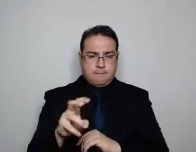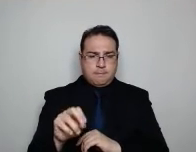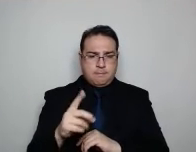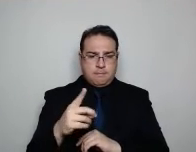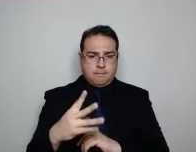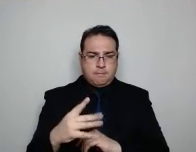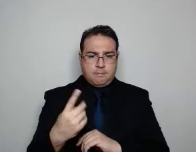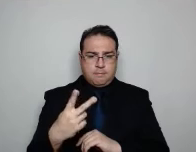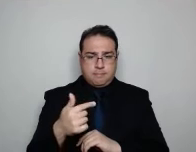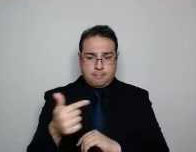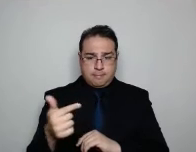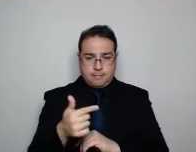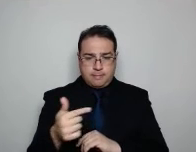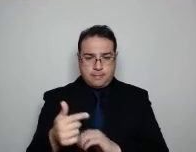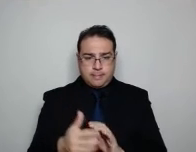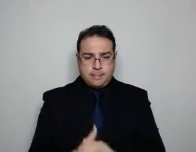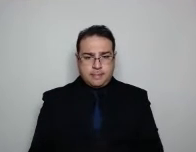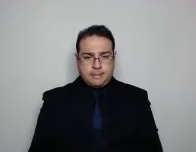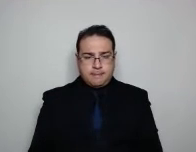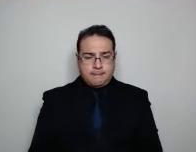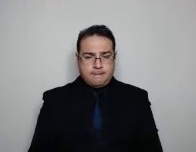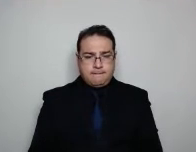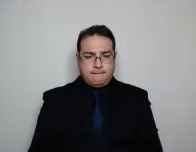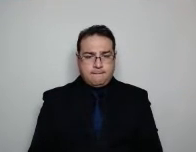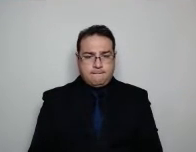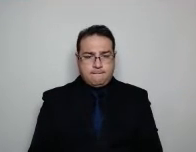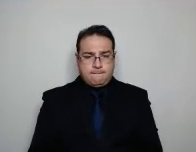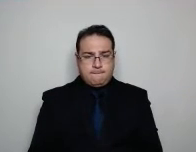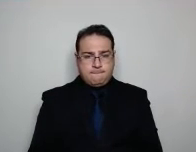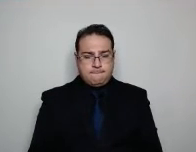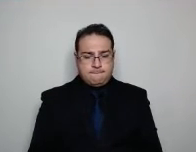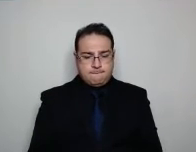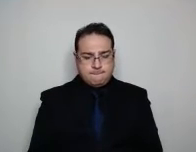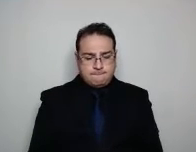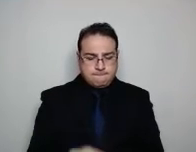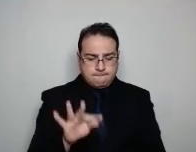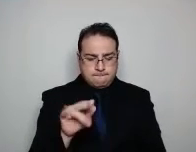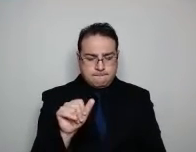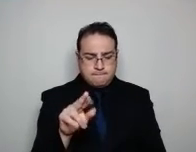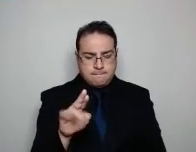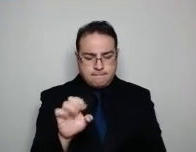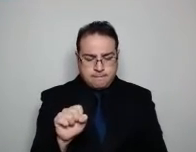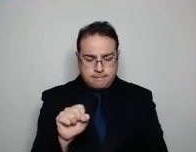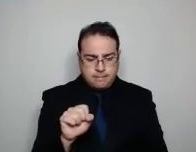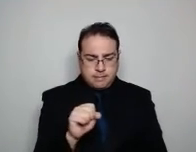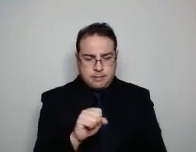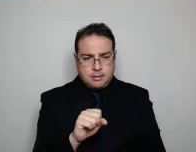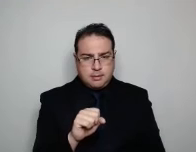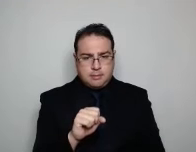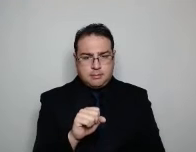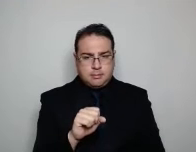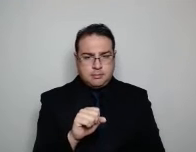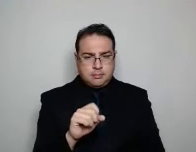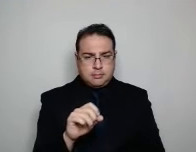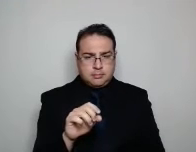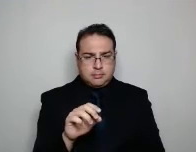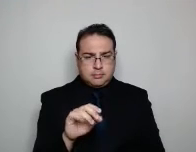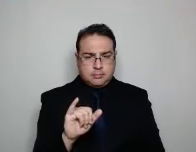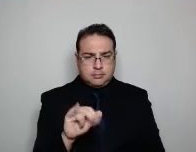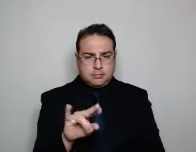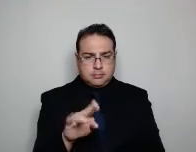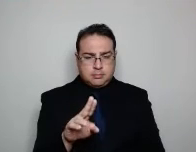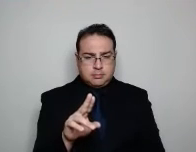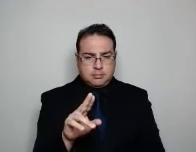08-02-450-14-2022. Apelado de Irlene Tavares e apelado Itaú Unibanco Financeira